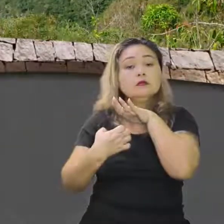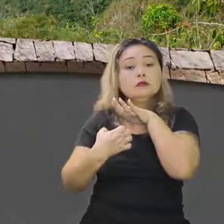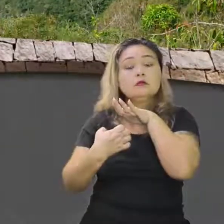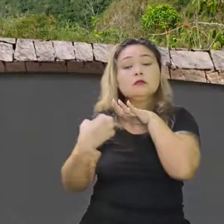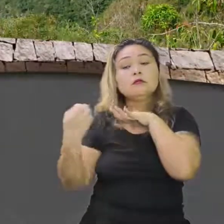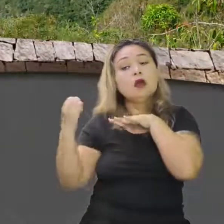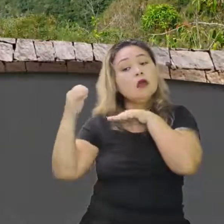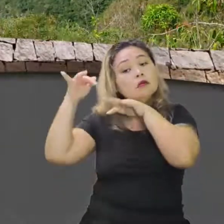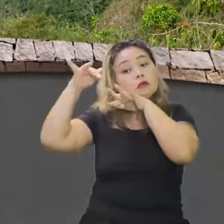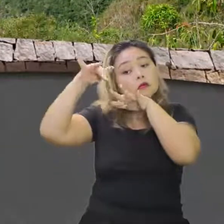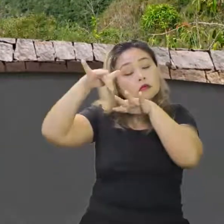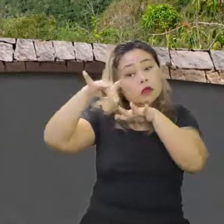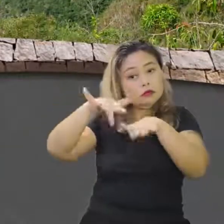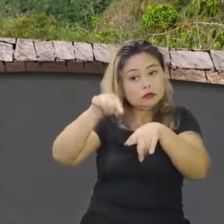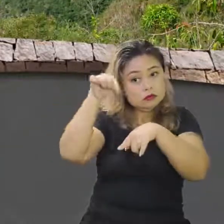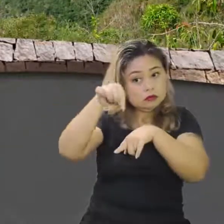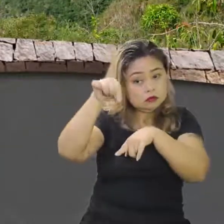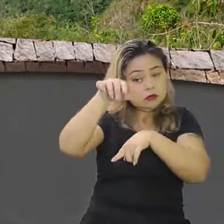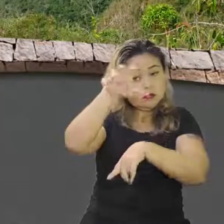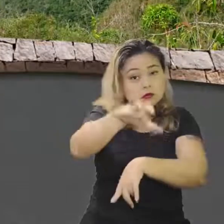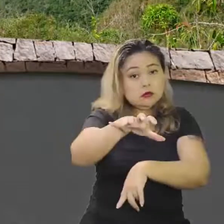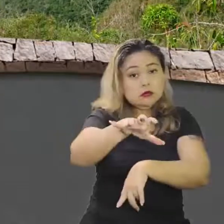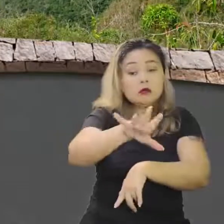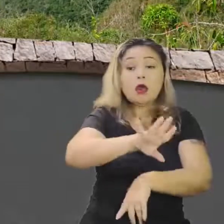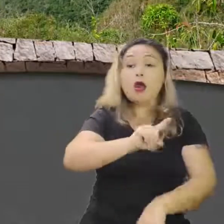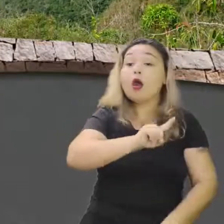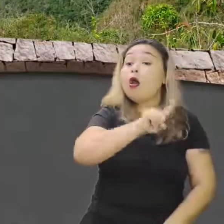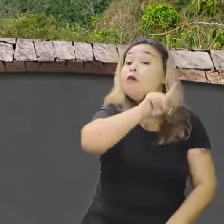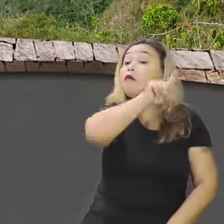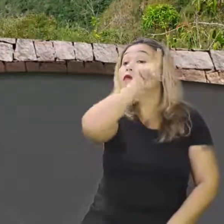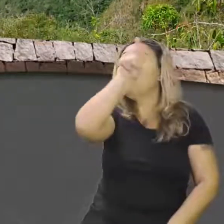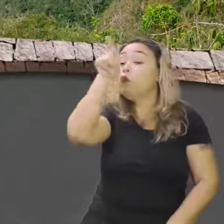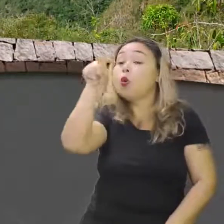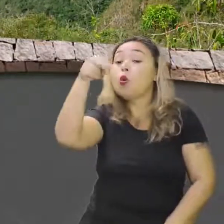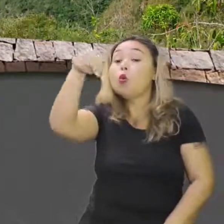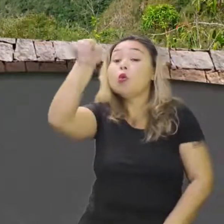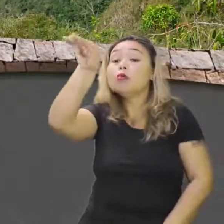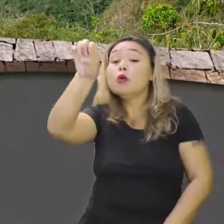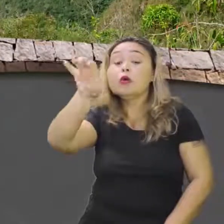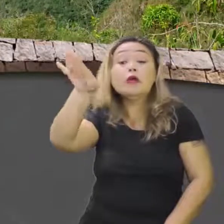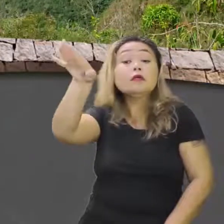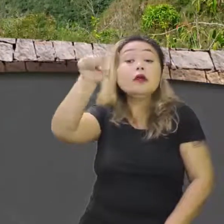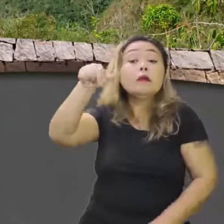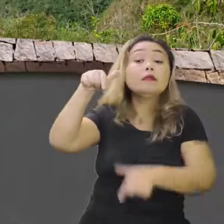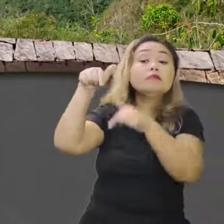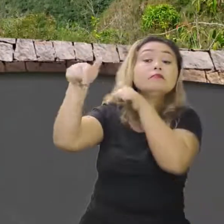estavam vindo para a nossa região, buscaram mão de obra no Nordeste.